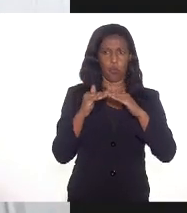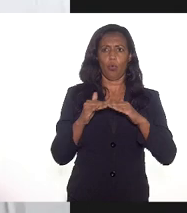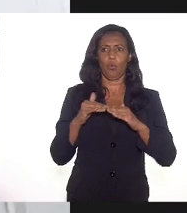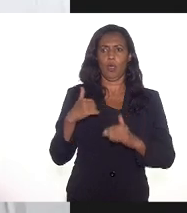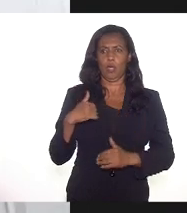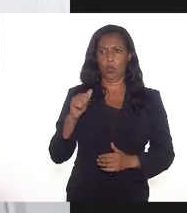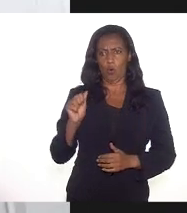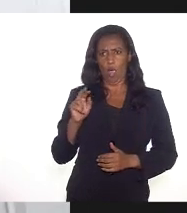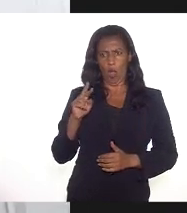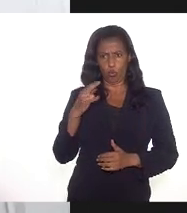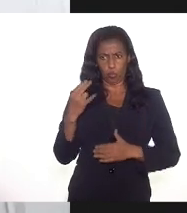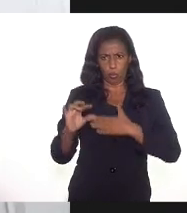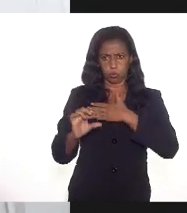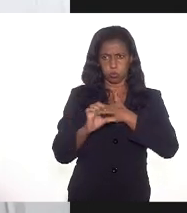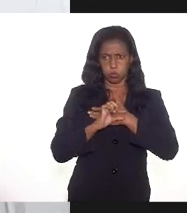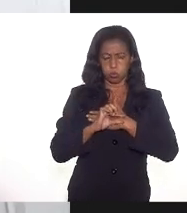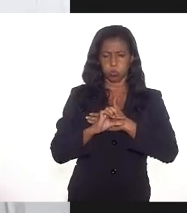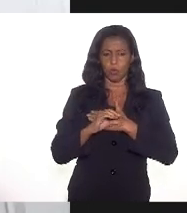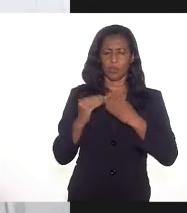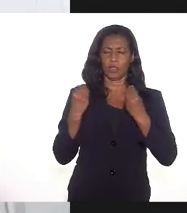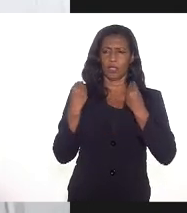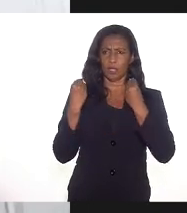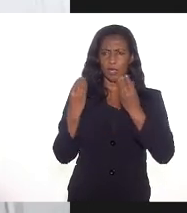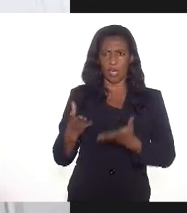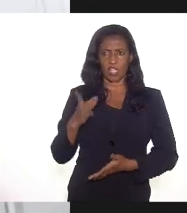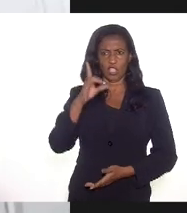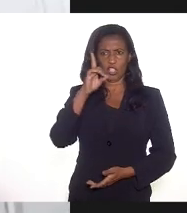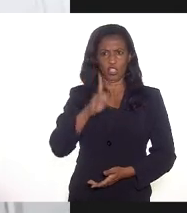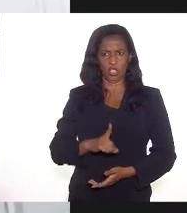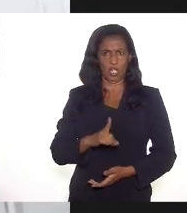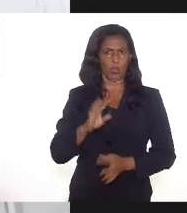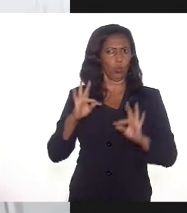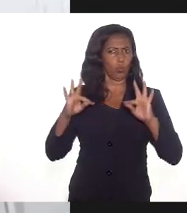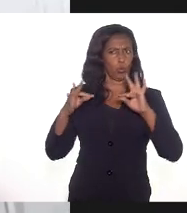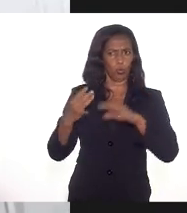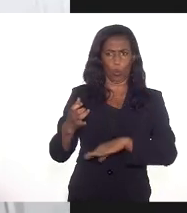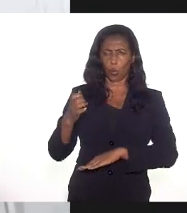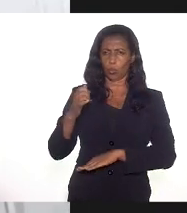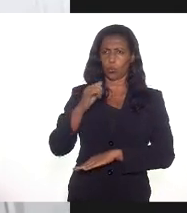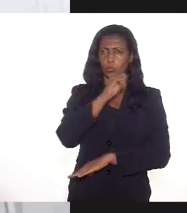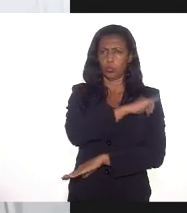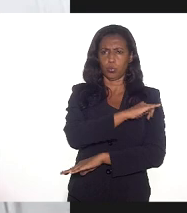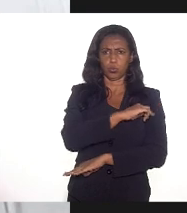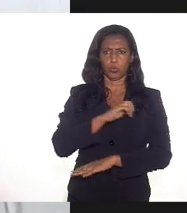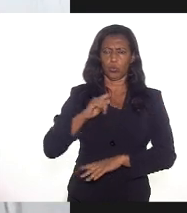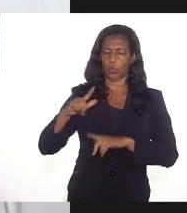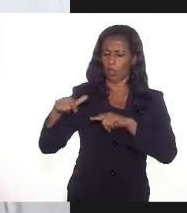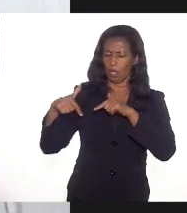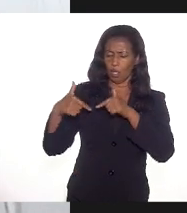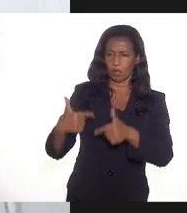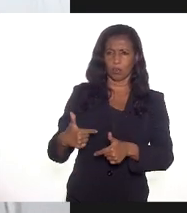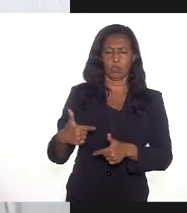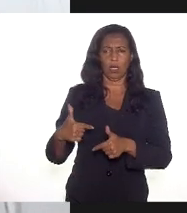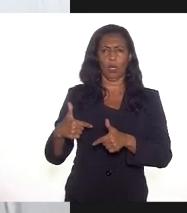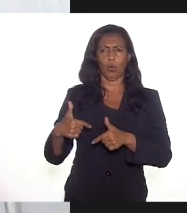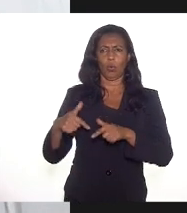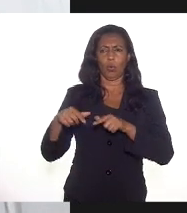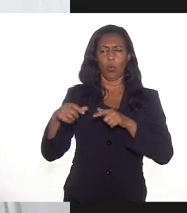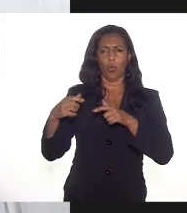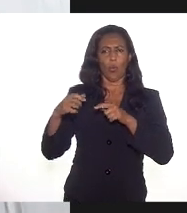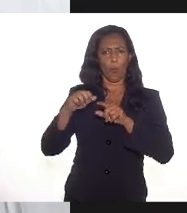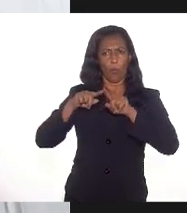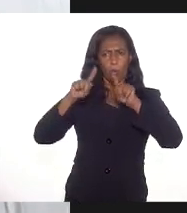que garante a todo cidadão fluminense a filmar qualquer ato de agente público e tentar evitar assim